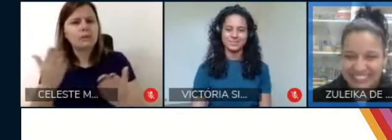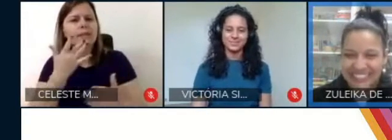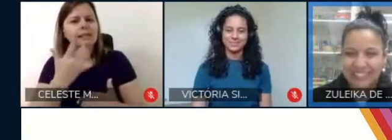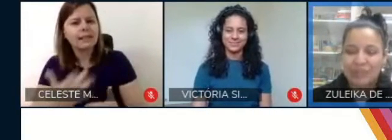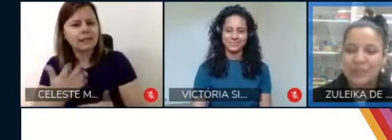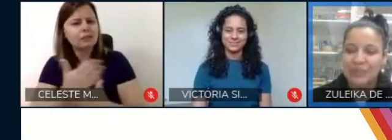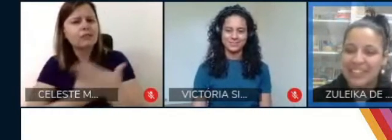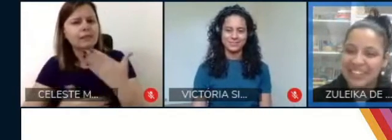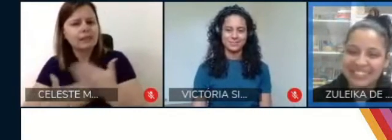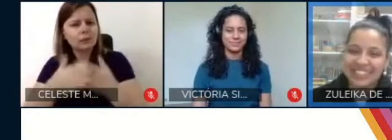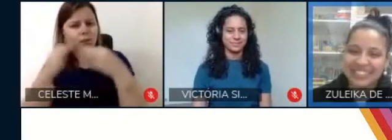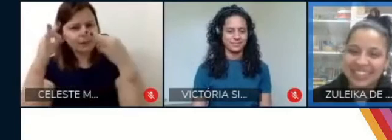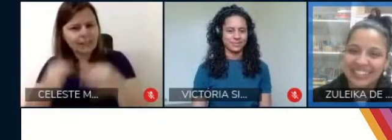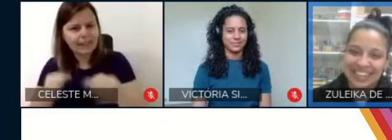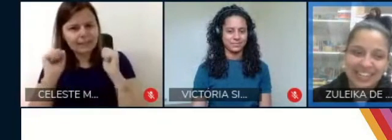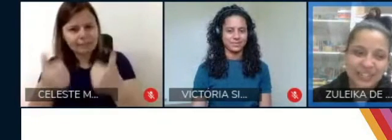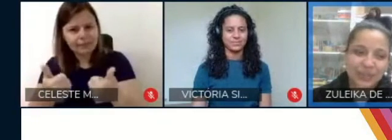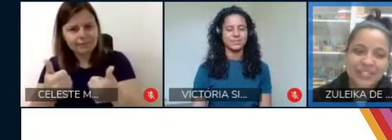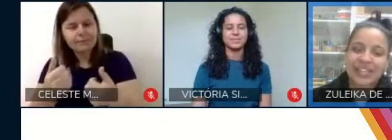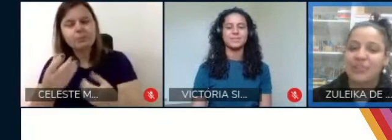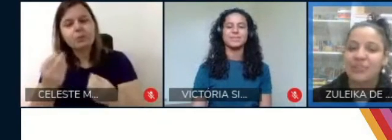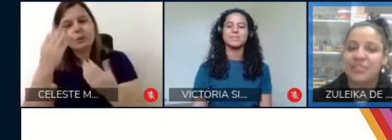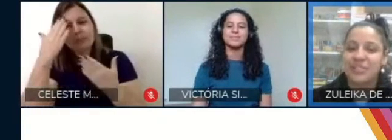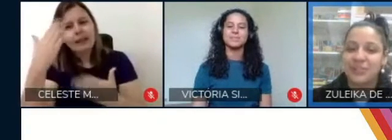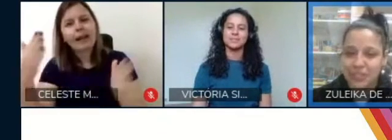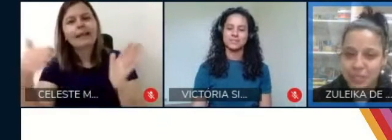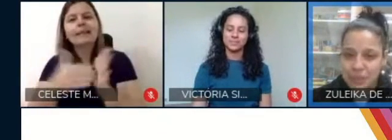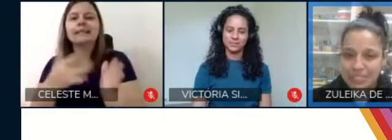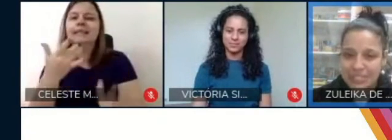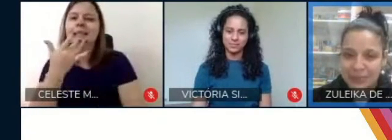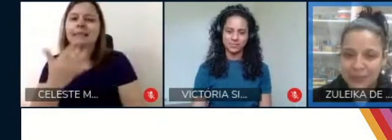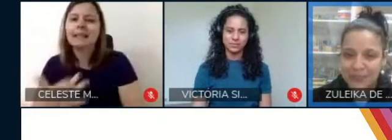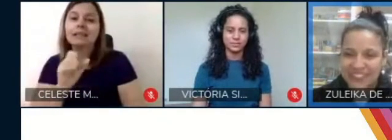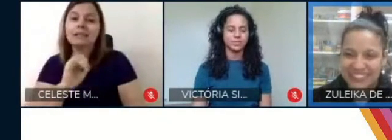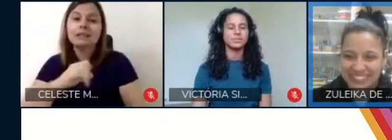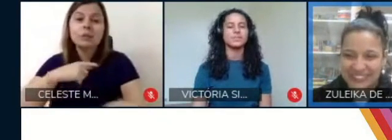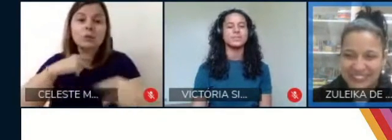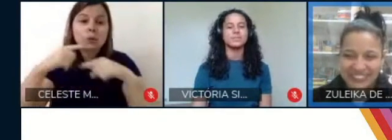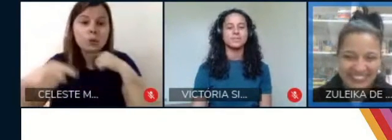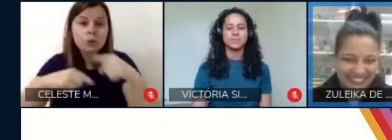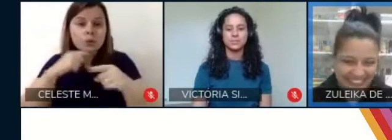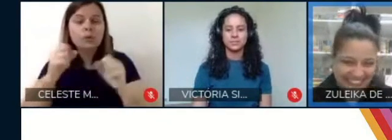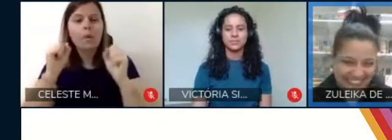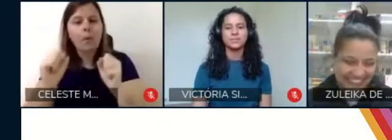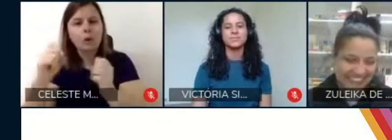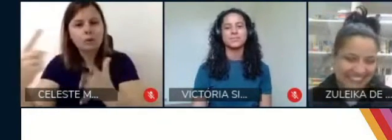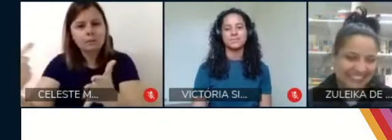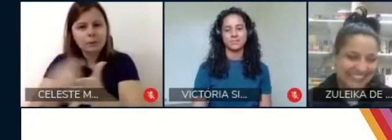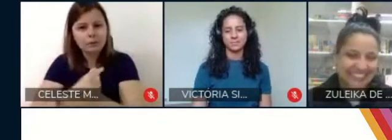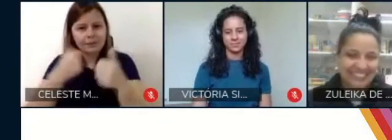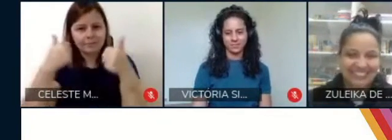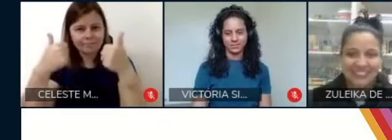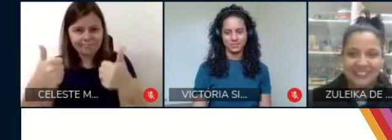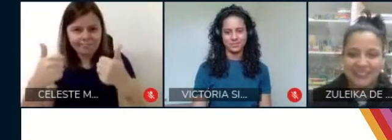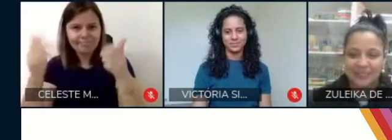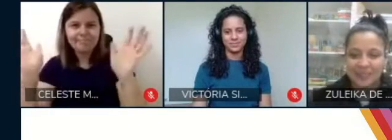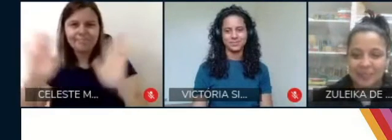tá bem? Muito obrigada e até à tarde. Quaisquer dúvidas eu estou à disposição. Tá bom?